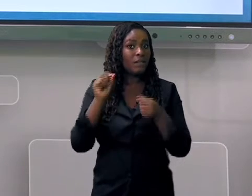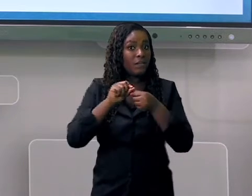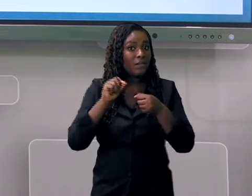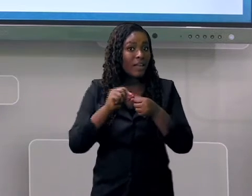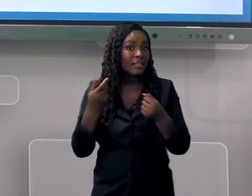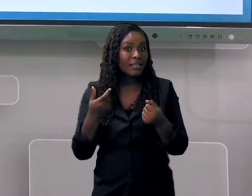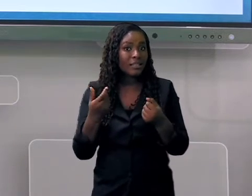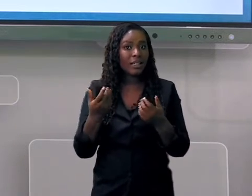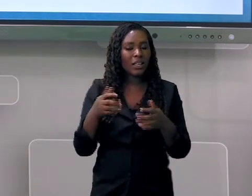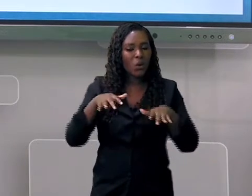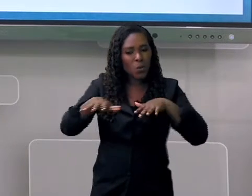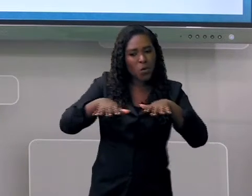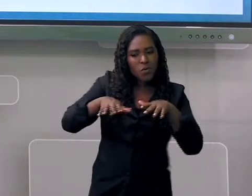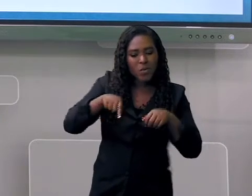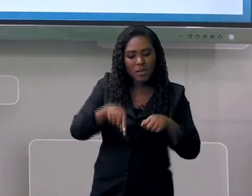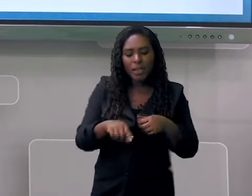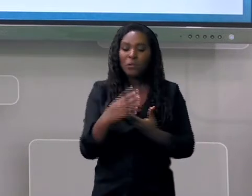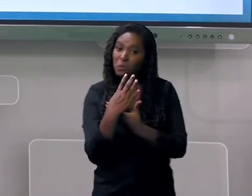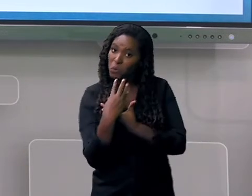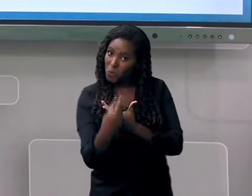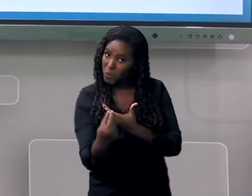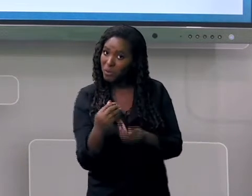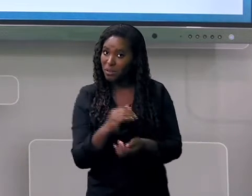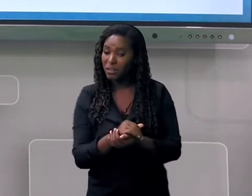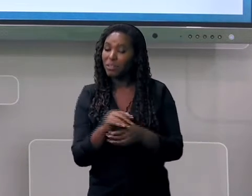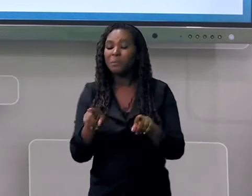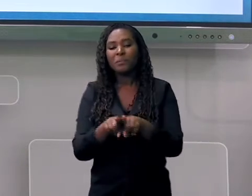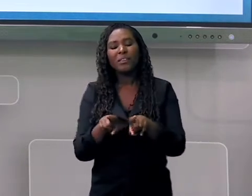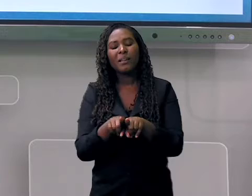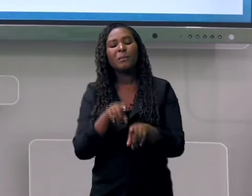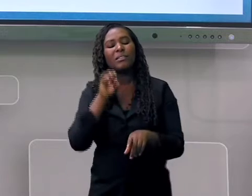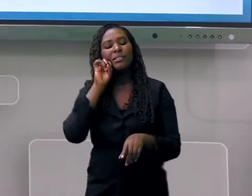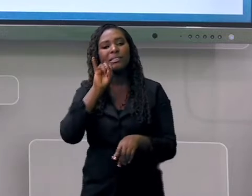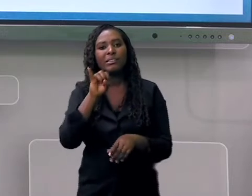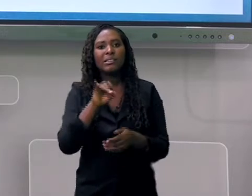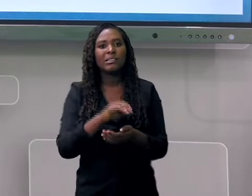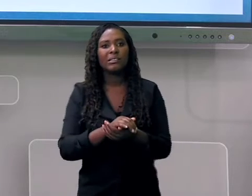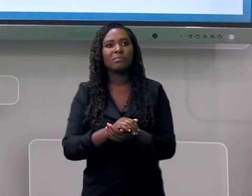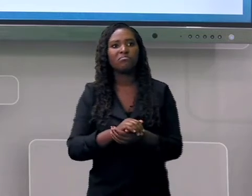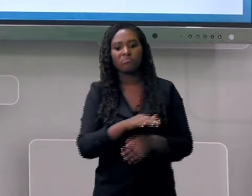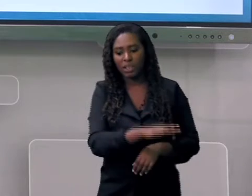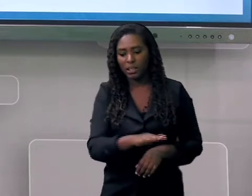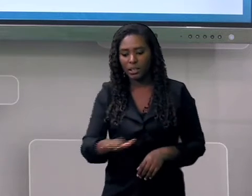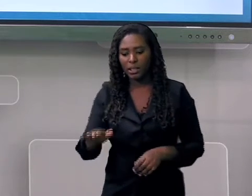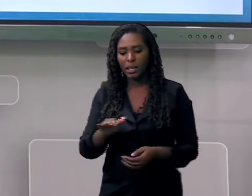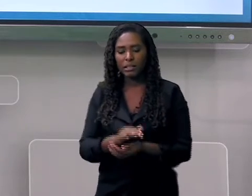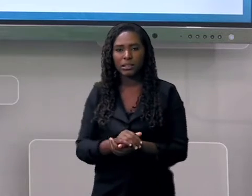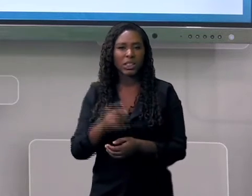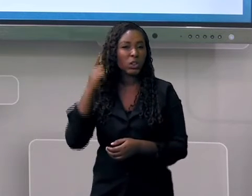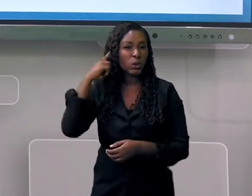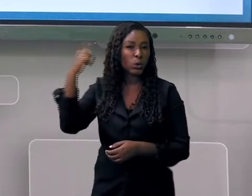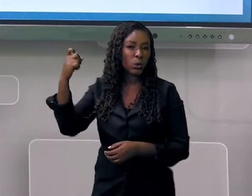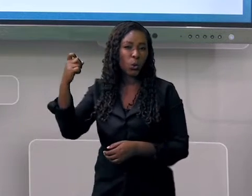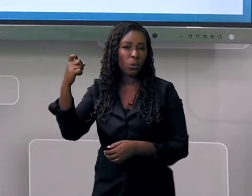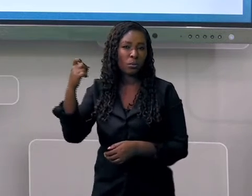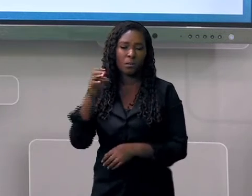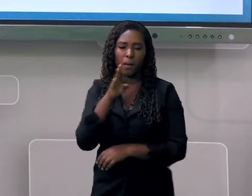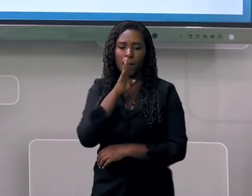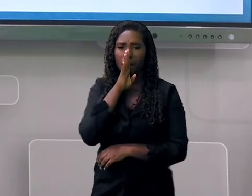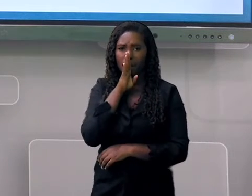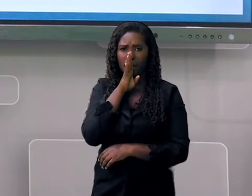é incentivar a vocalização. Se a criança não emite som nenhum, recompense-a toda vez